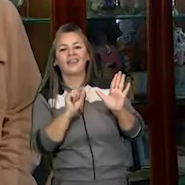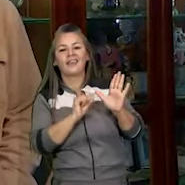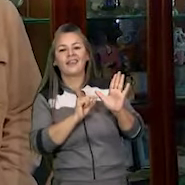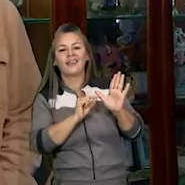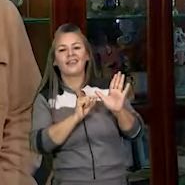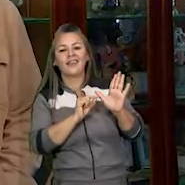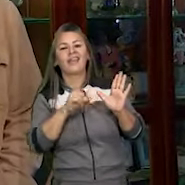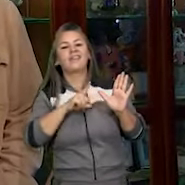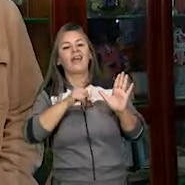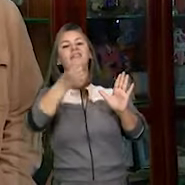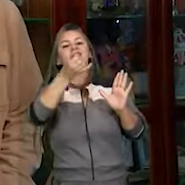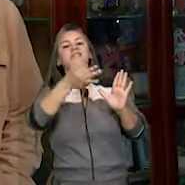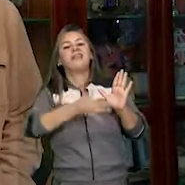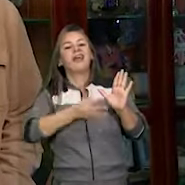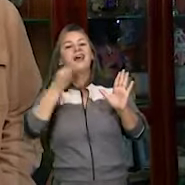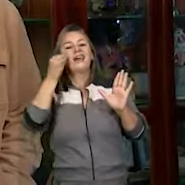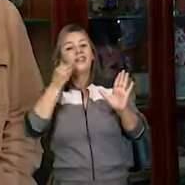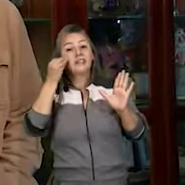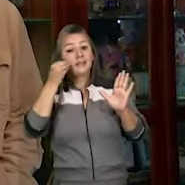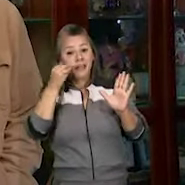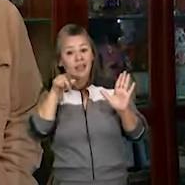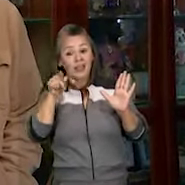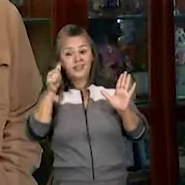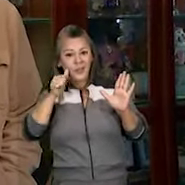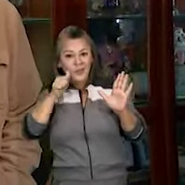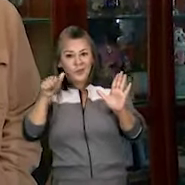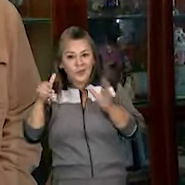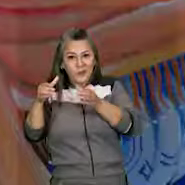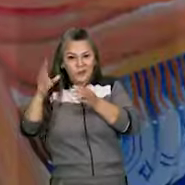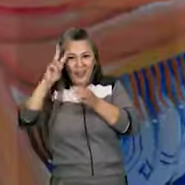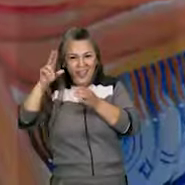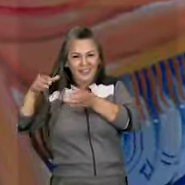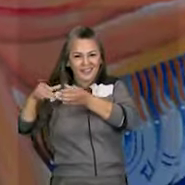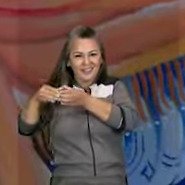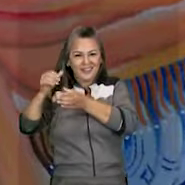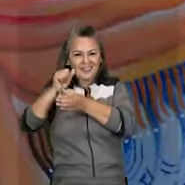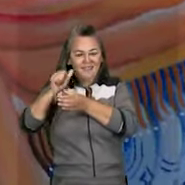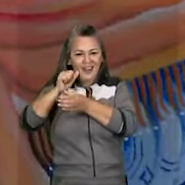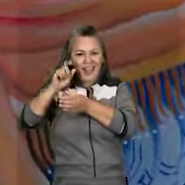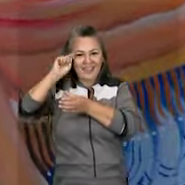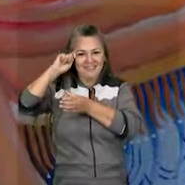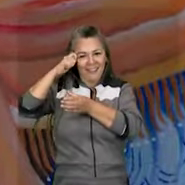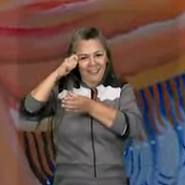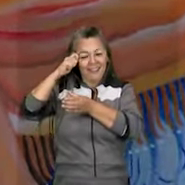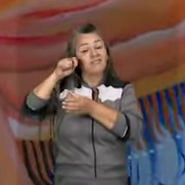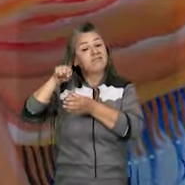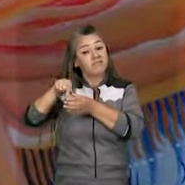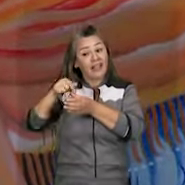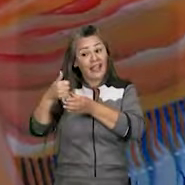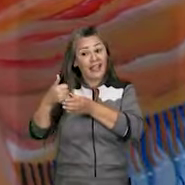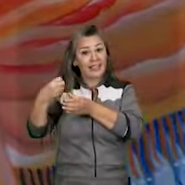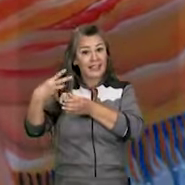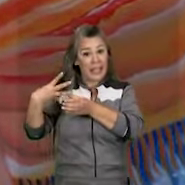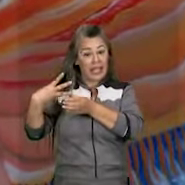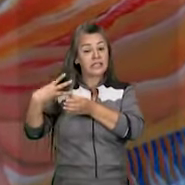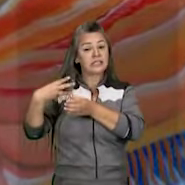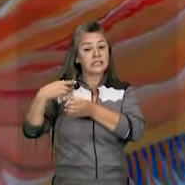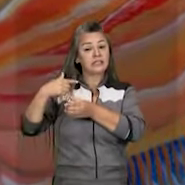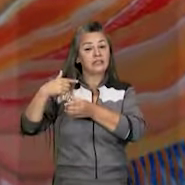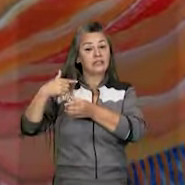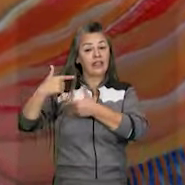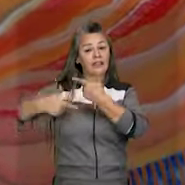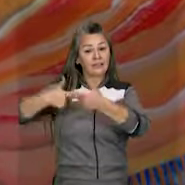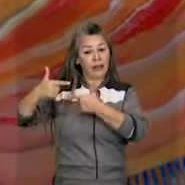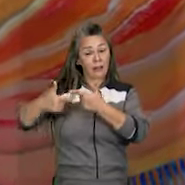14, 13 são domésticas ou foram domésticas, e uma delas doutora, justamente aqui o professor faz referência,